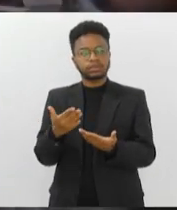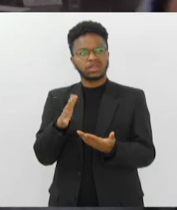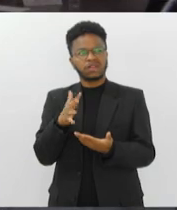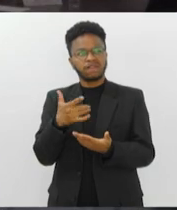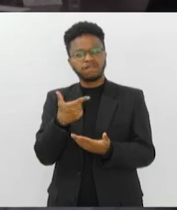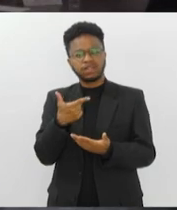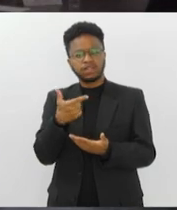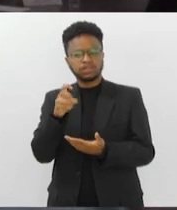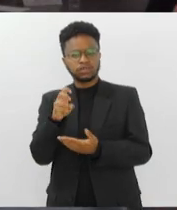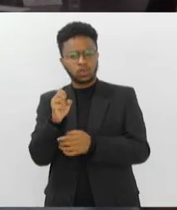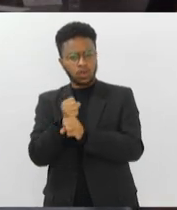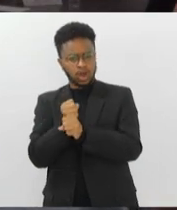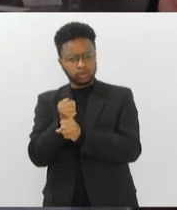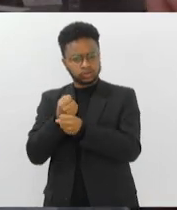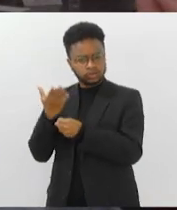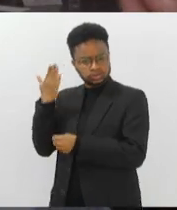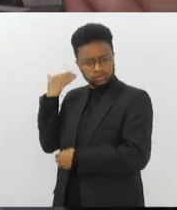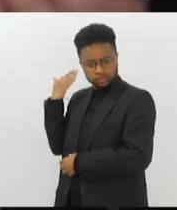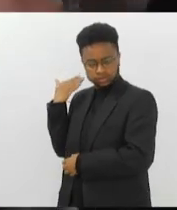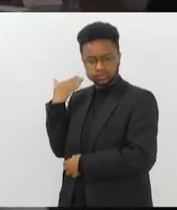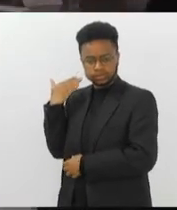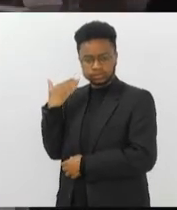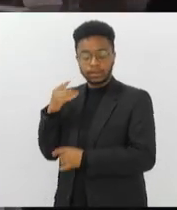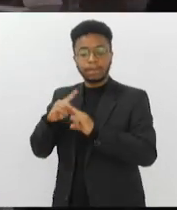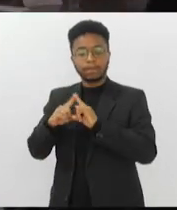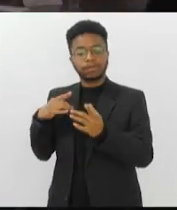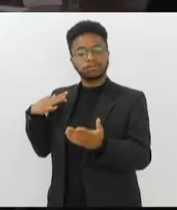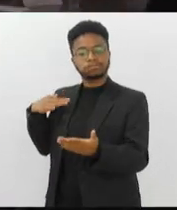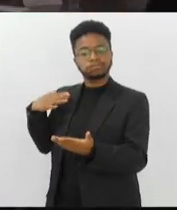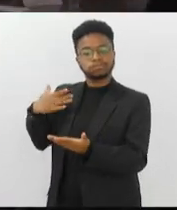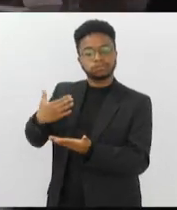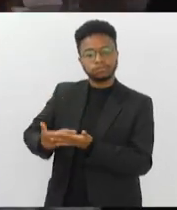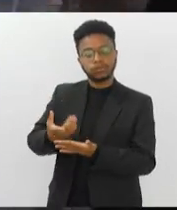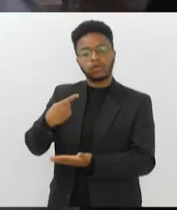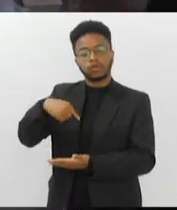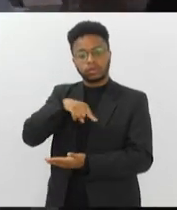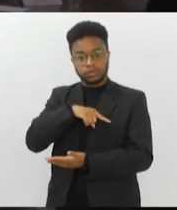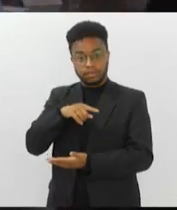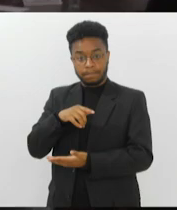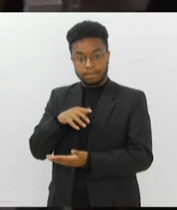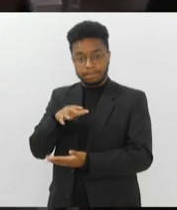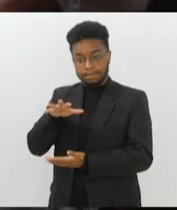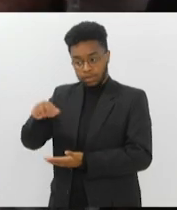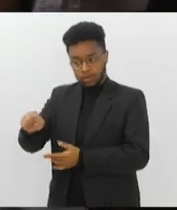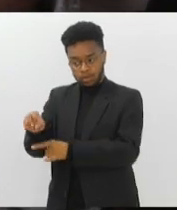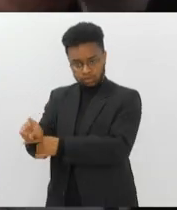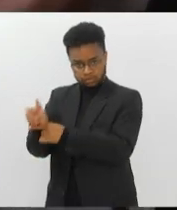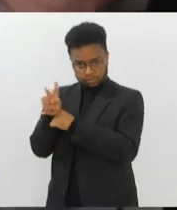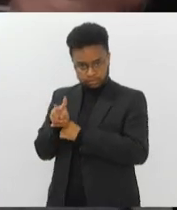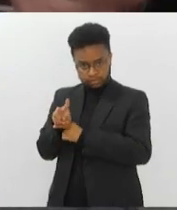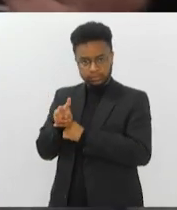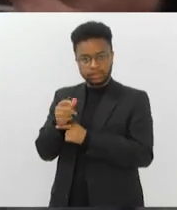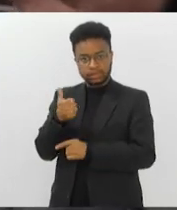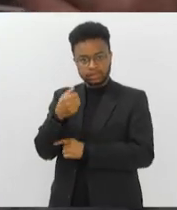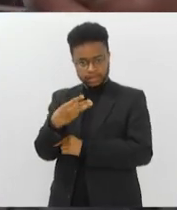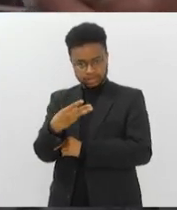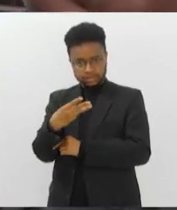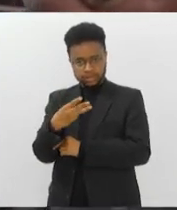mais de 25 anos atrás, ao longo do tempo você paga, você pegou 13, aí você paga